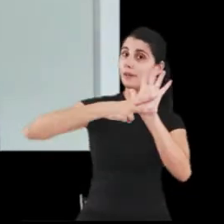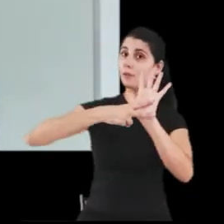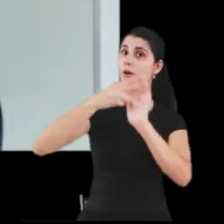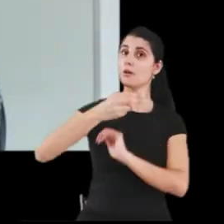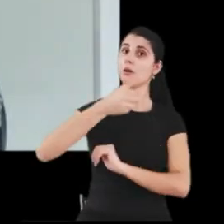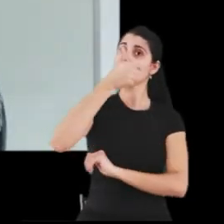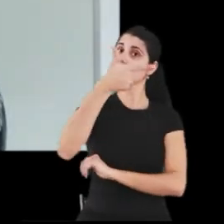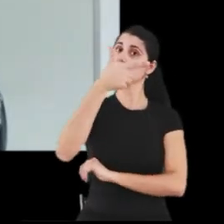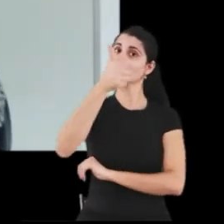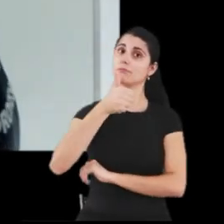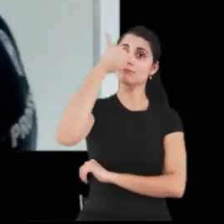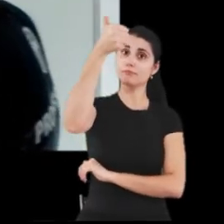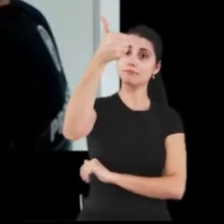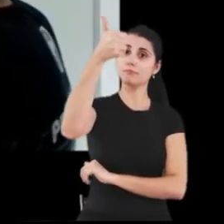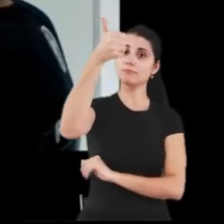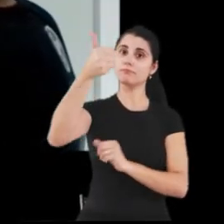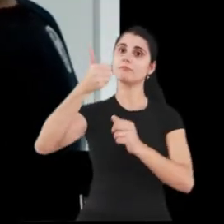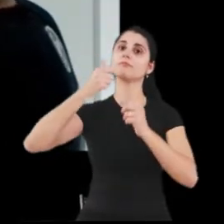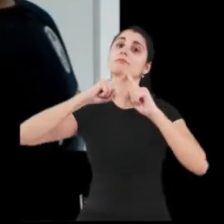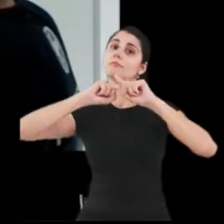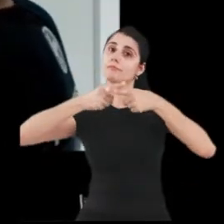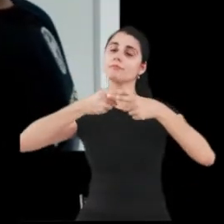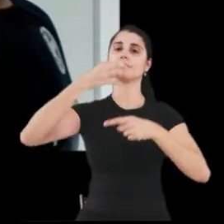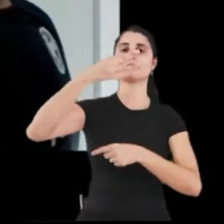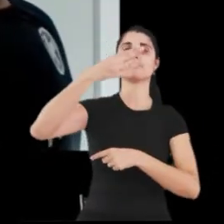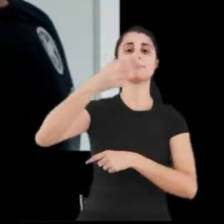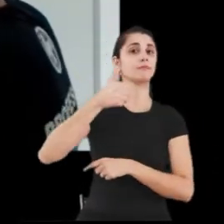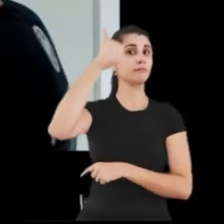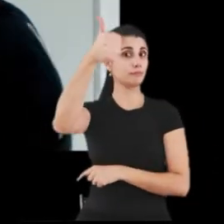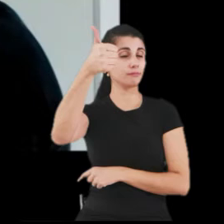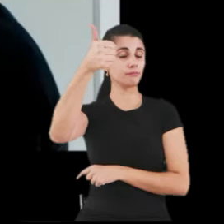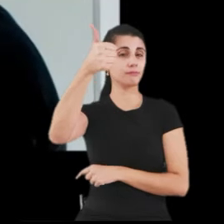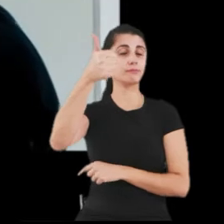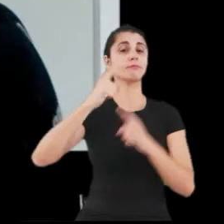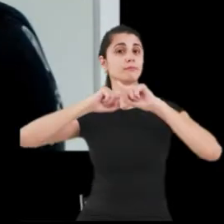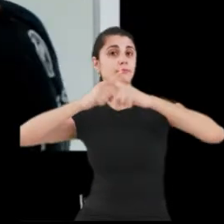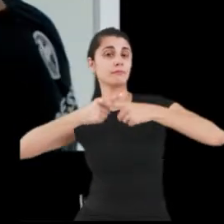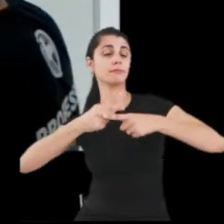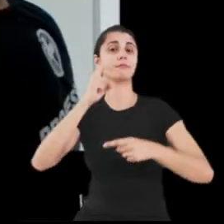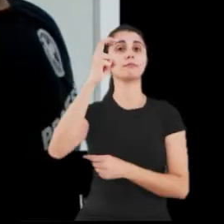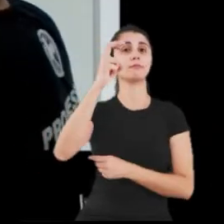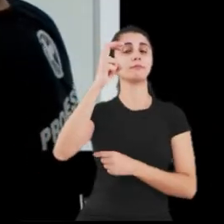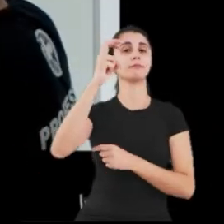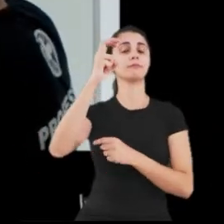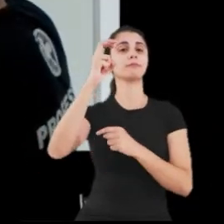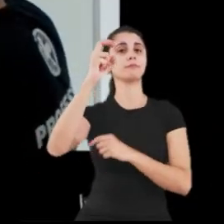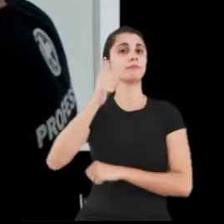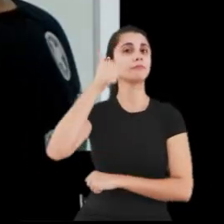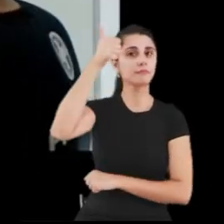1, 3 elevado ao quadrado e 5 elevado a